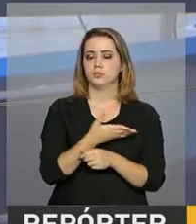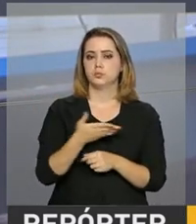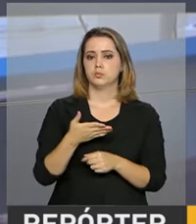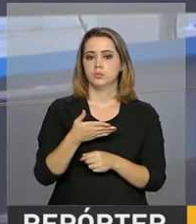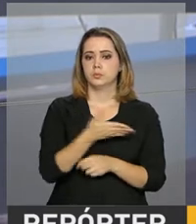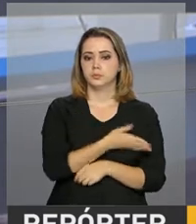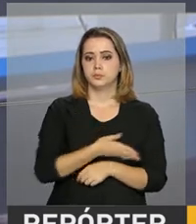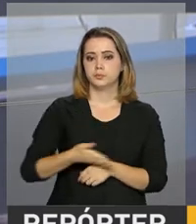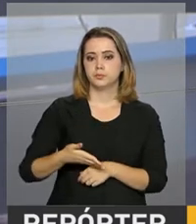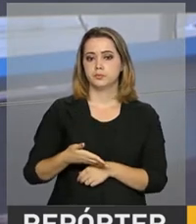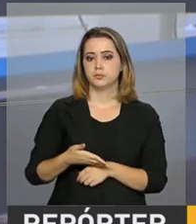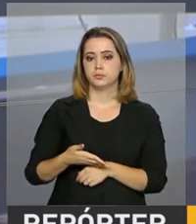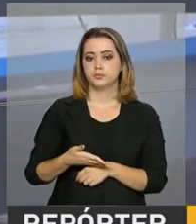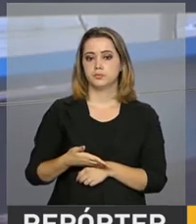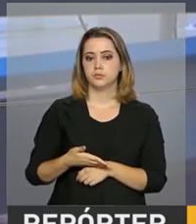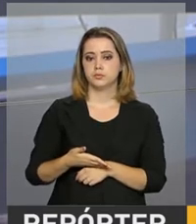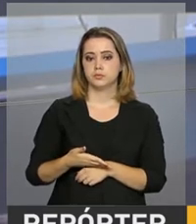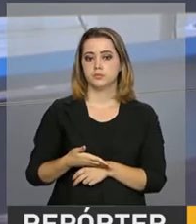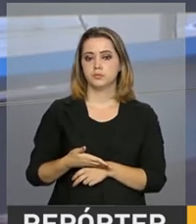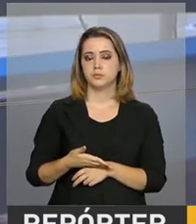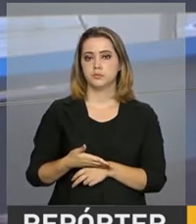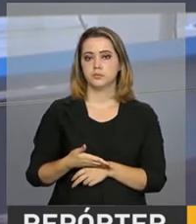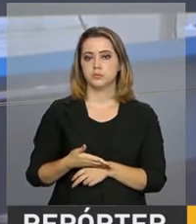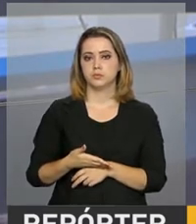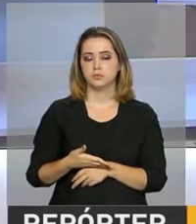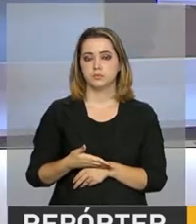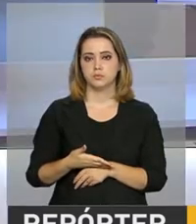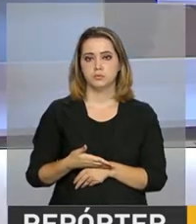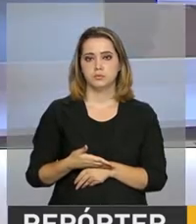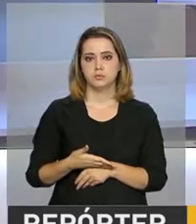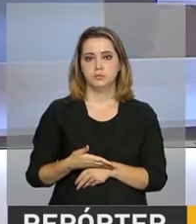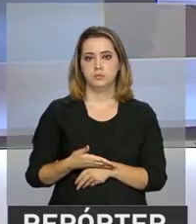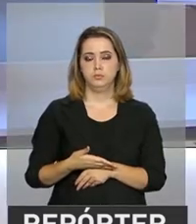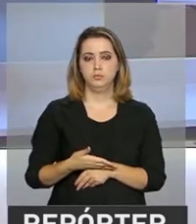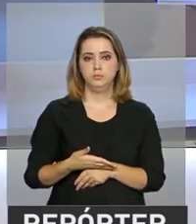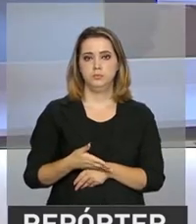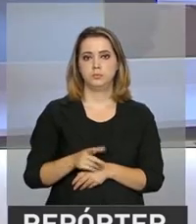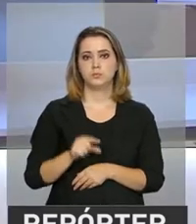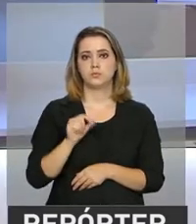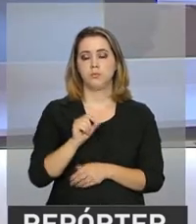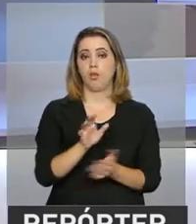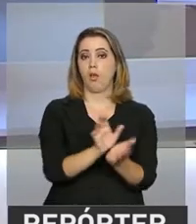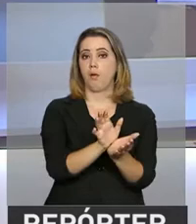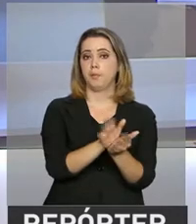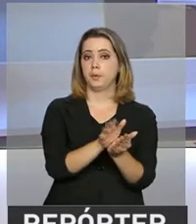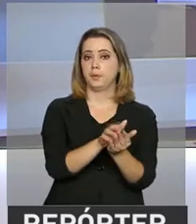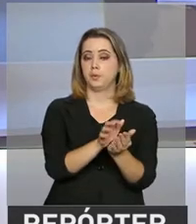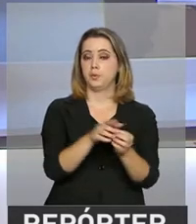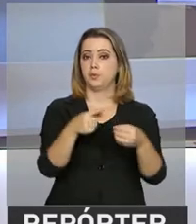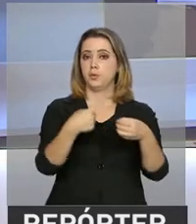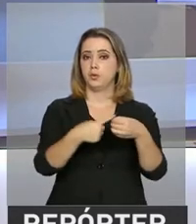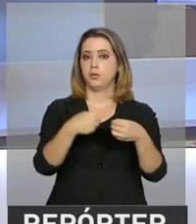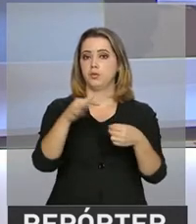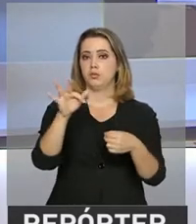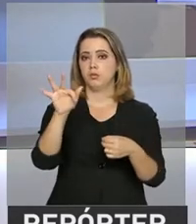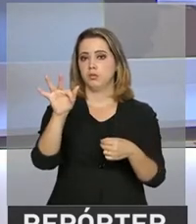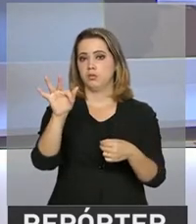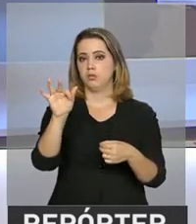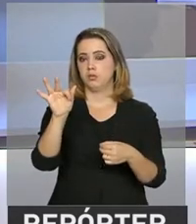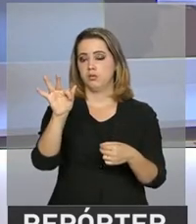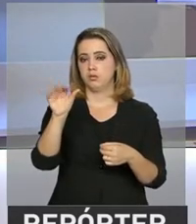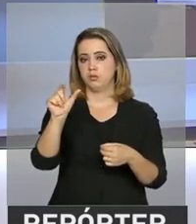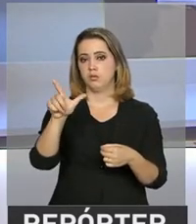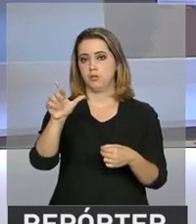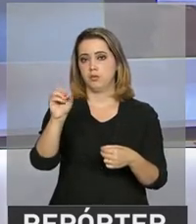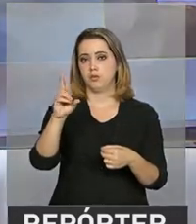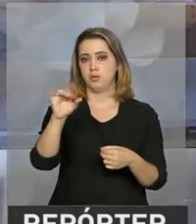do Simples Nacional, que aparece aí na sua tela. E em Pernambuco, no município de Floresta, o